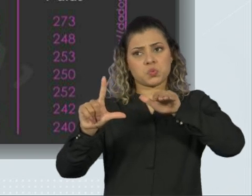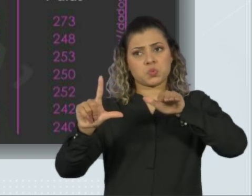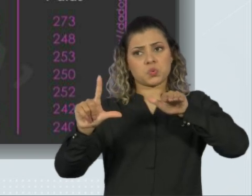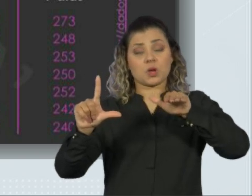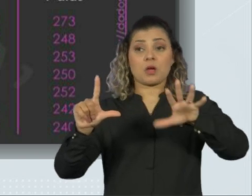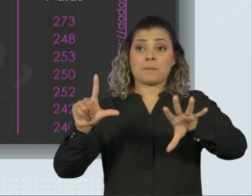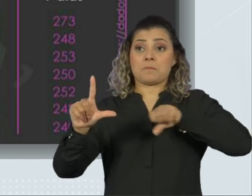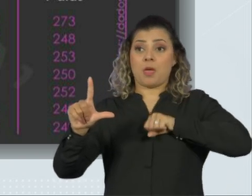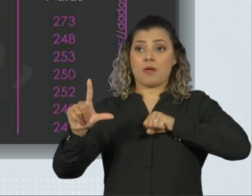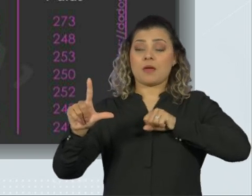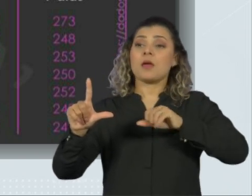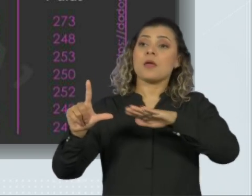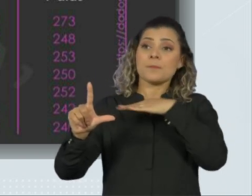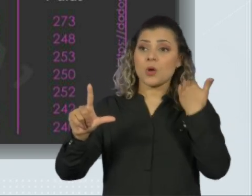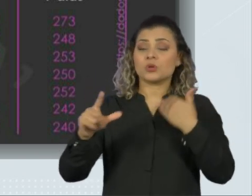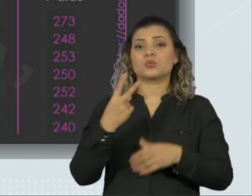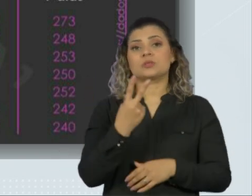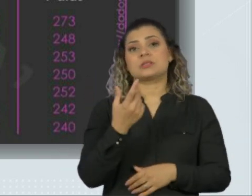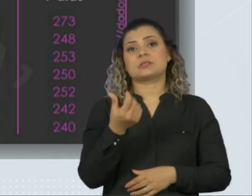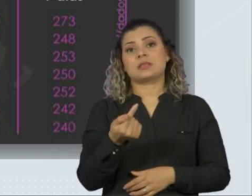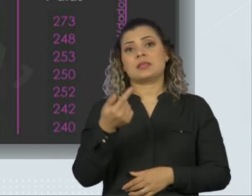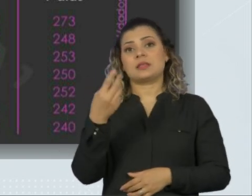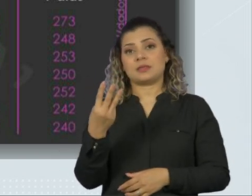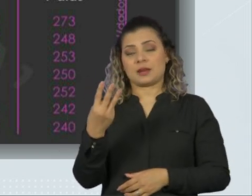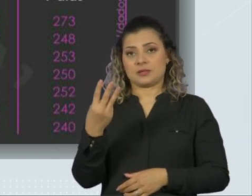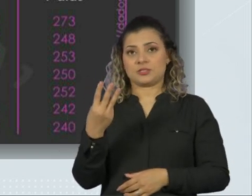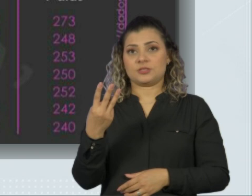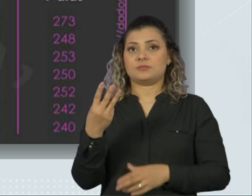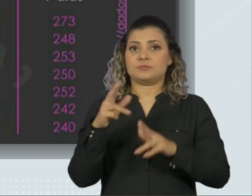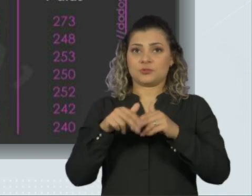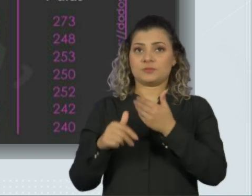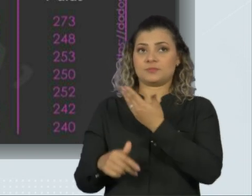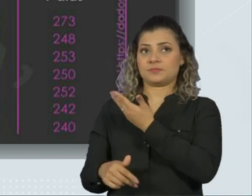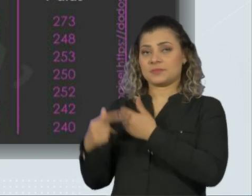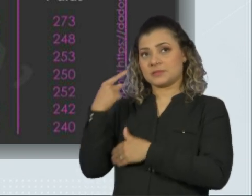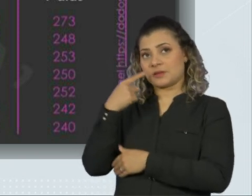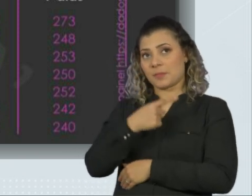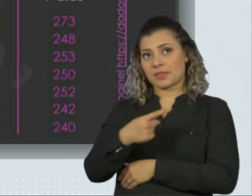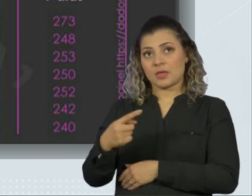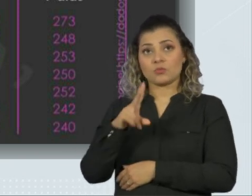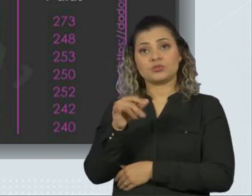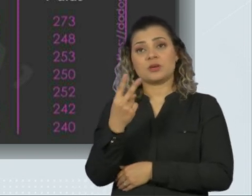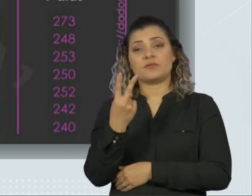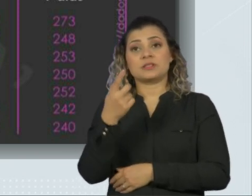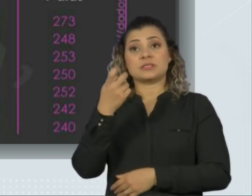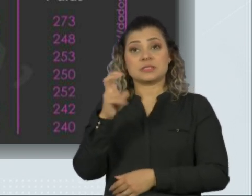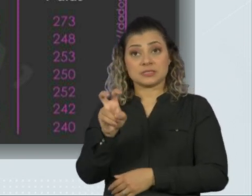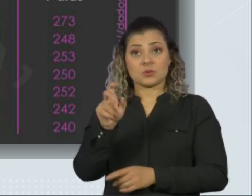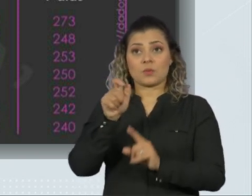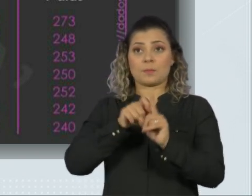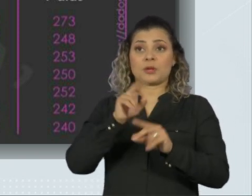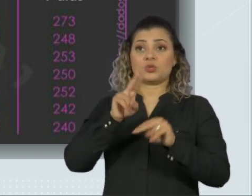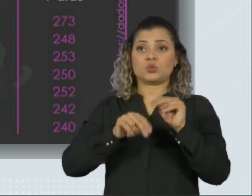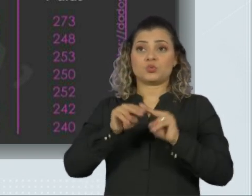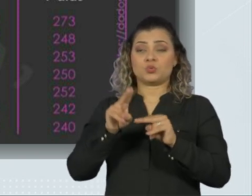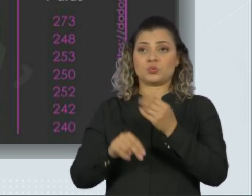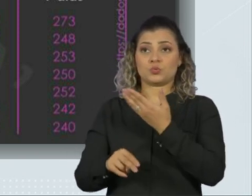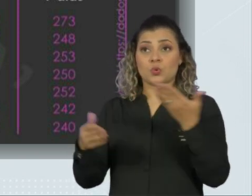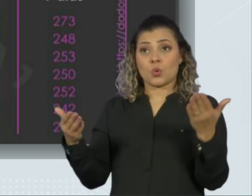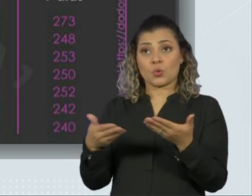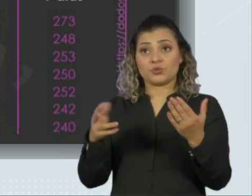em 273 óbitos, essa foi a média semanal no dia 25 de junho. Hoje, no